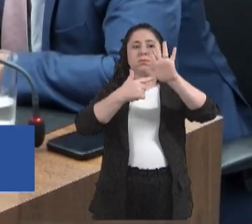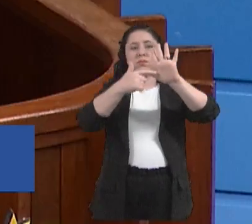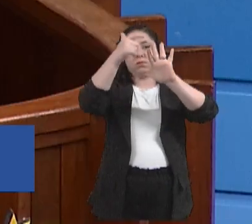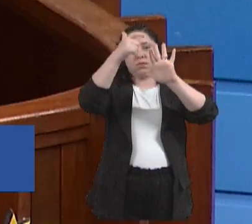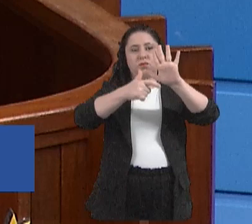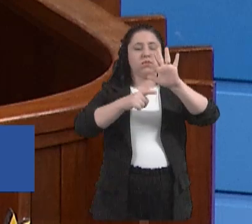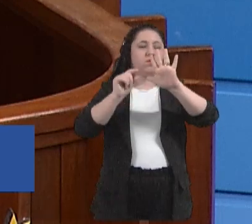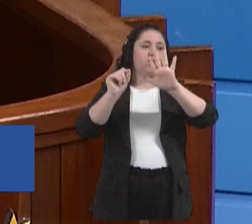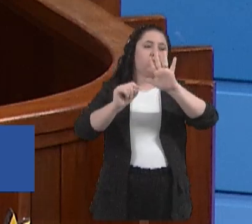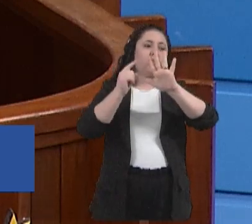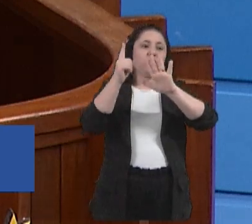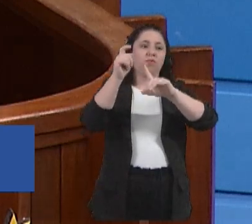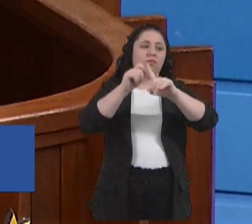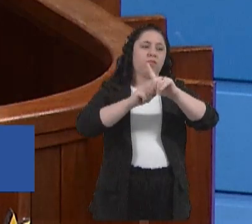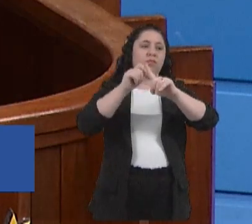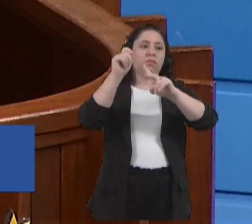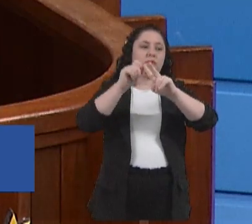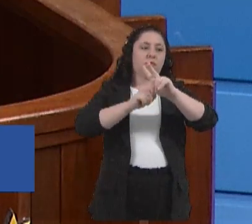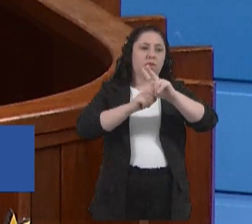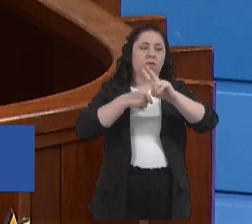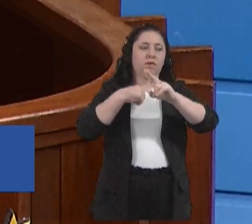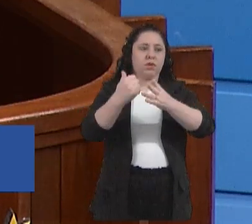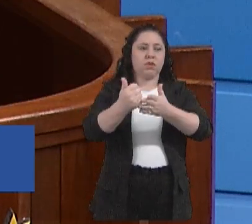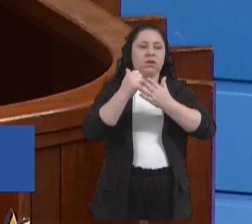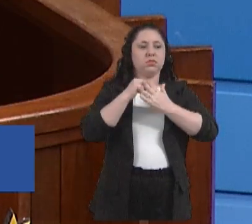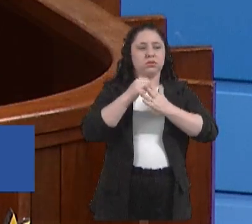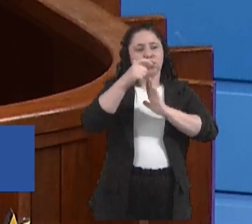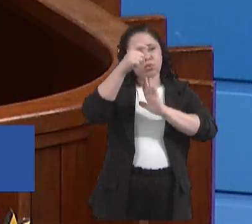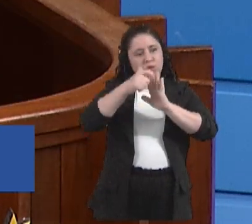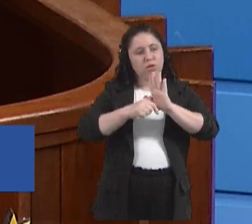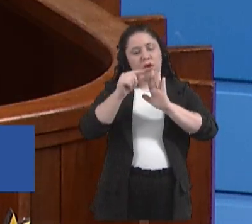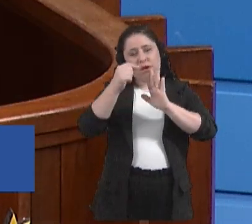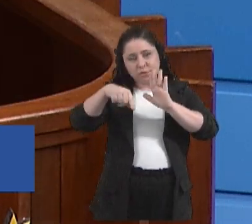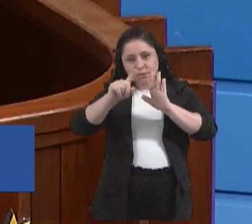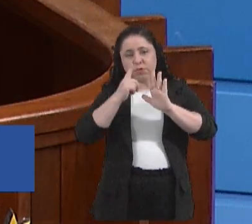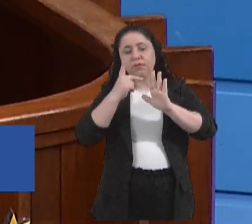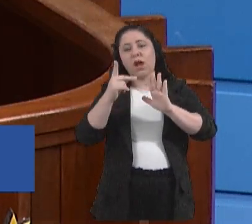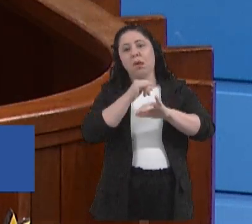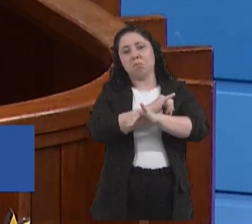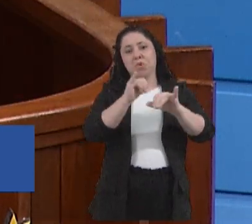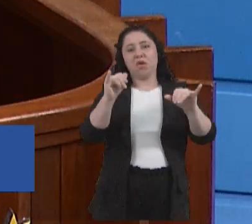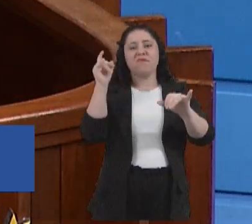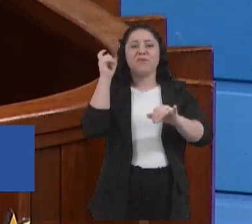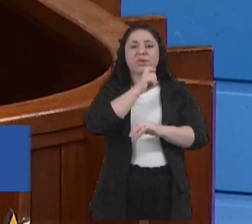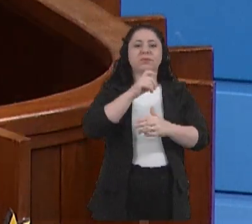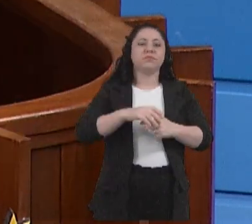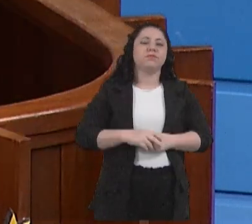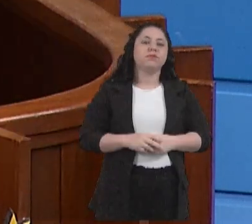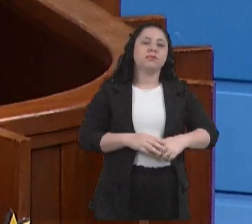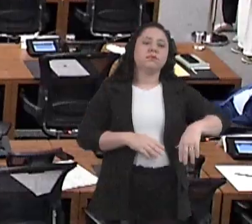presidente, daqui 1 mês, 2 meses, vou trazer esse Lerite aqui para quem espalha mentira. Pela ordem, senhor presidente.